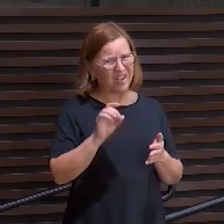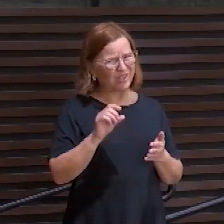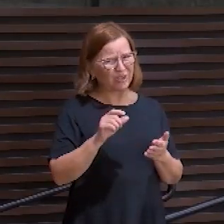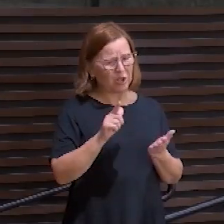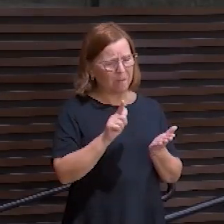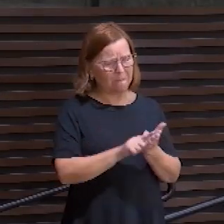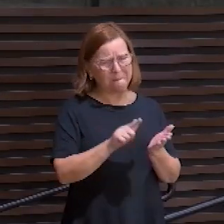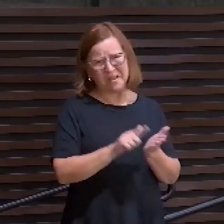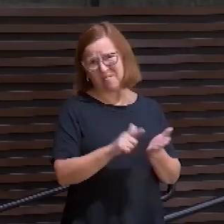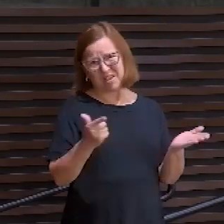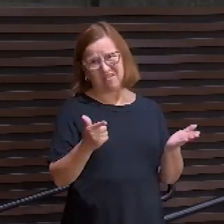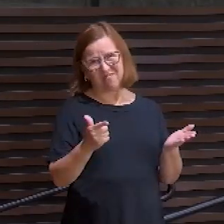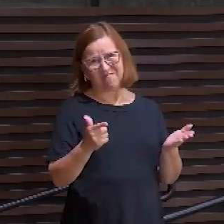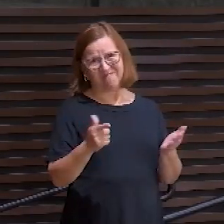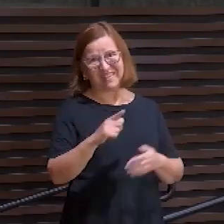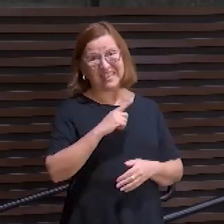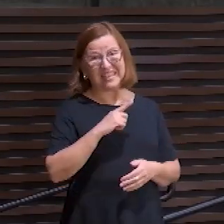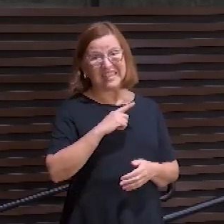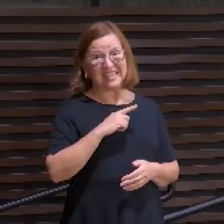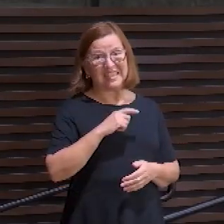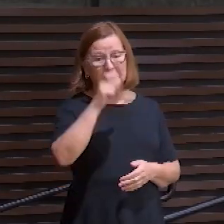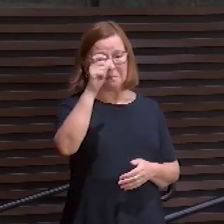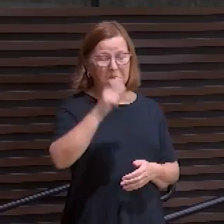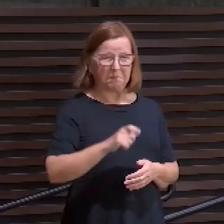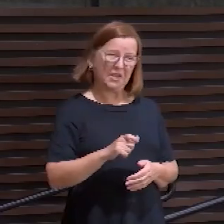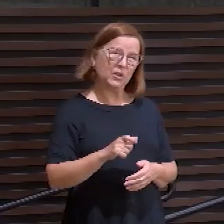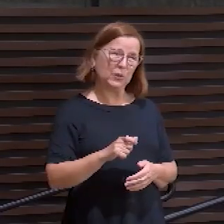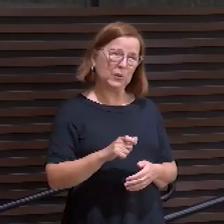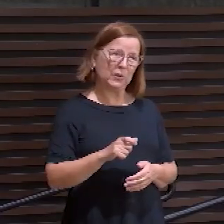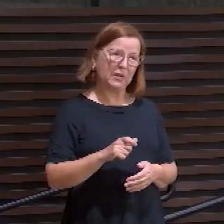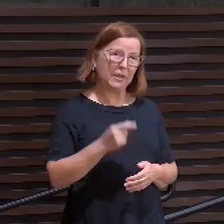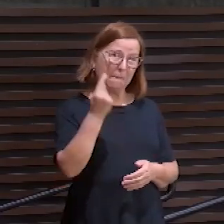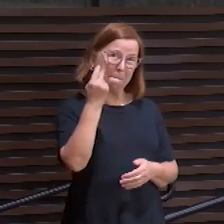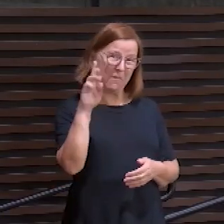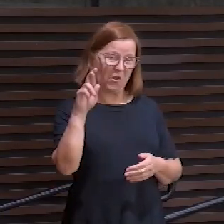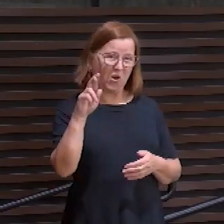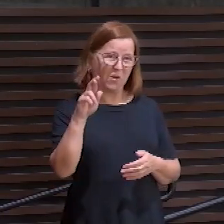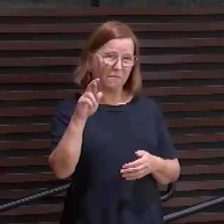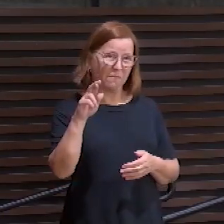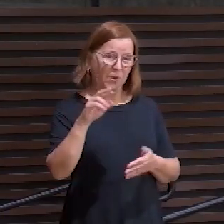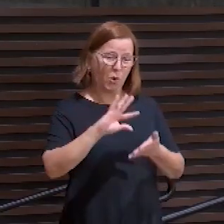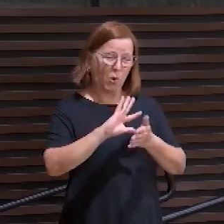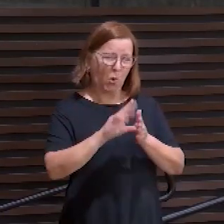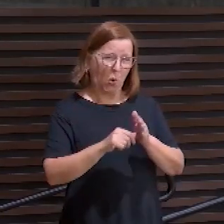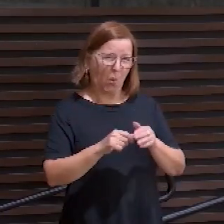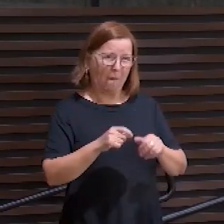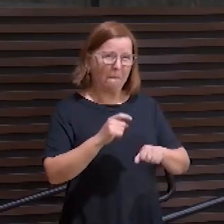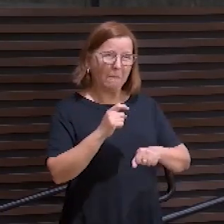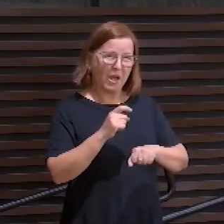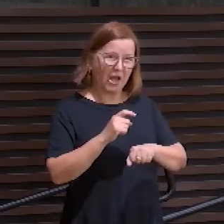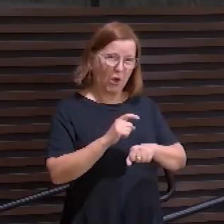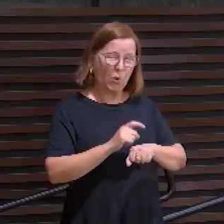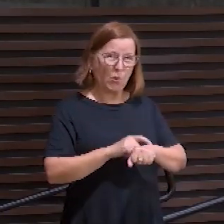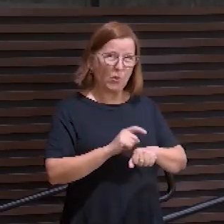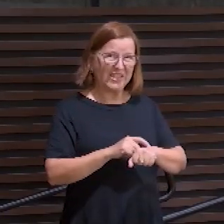tem gente que é pior, rouba o horário de trabalho na sua empresa,